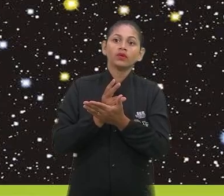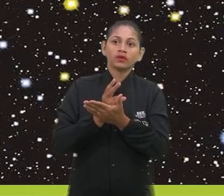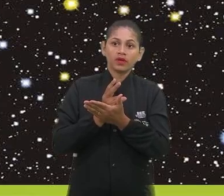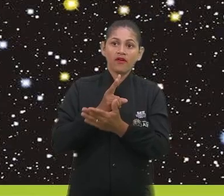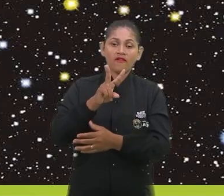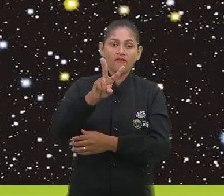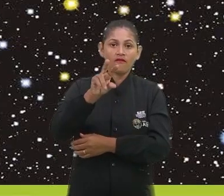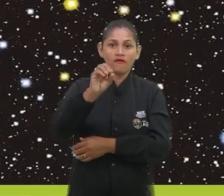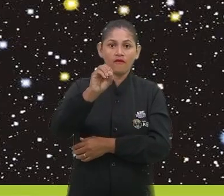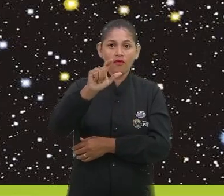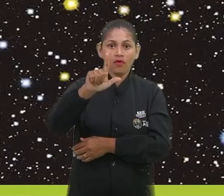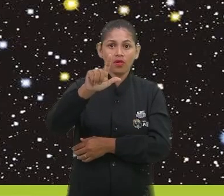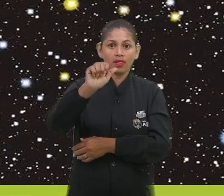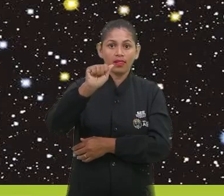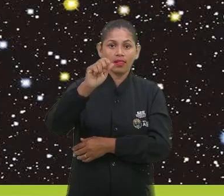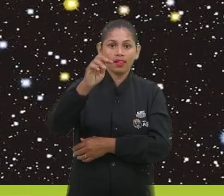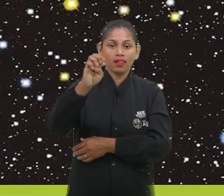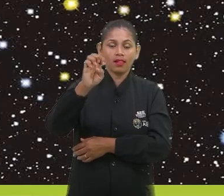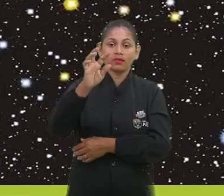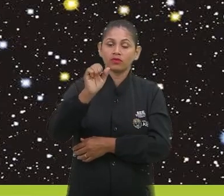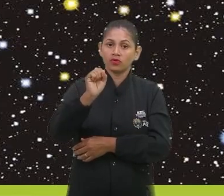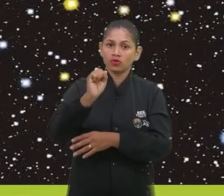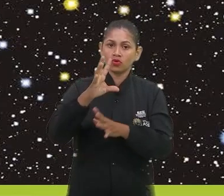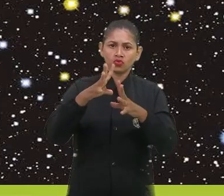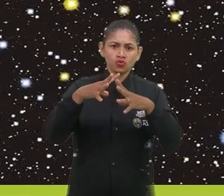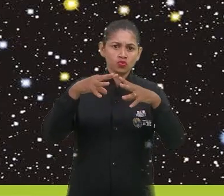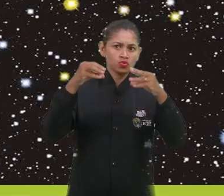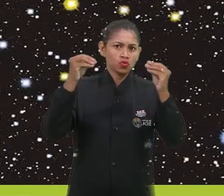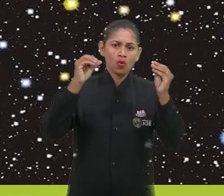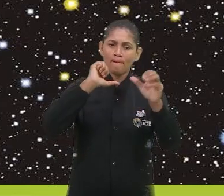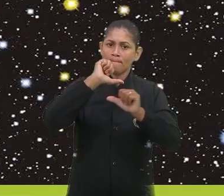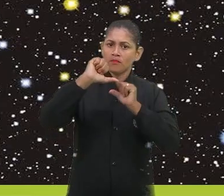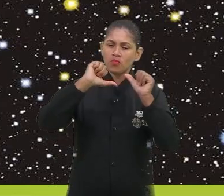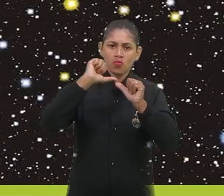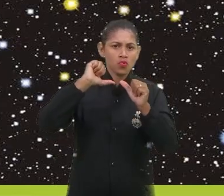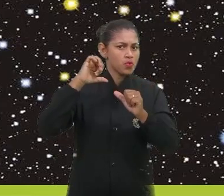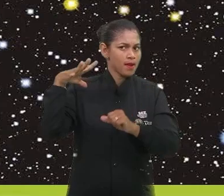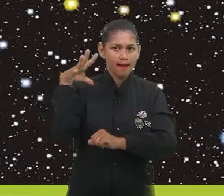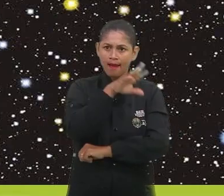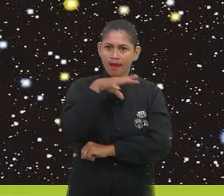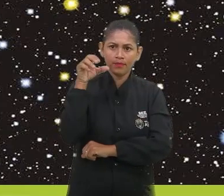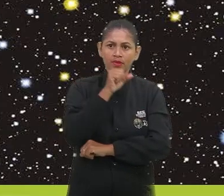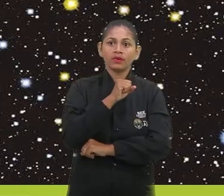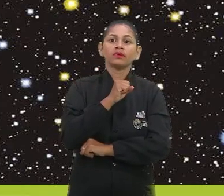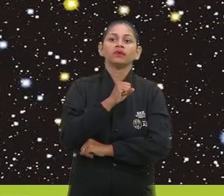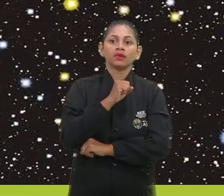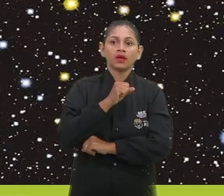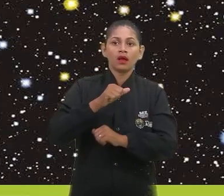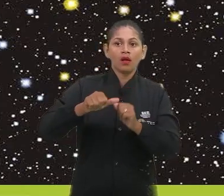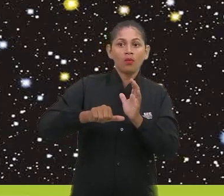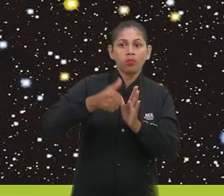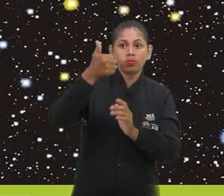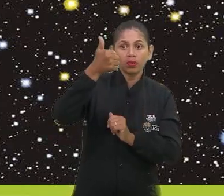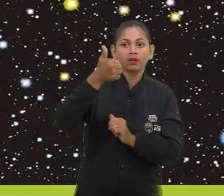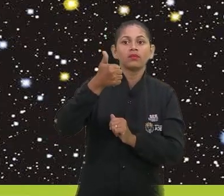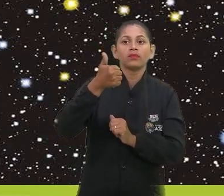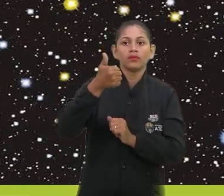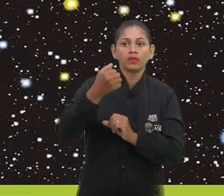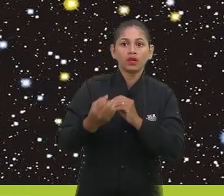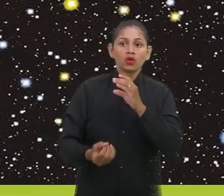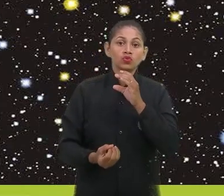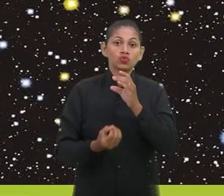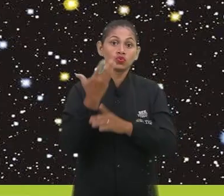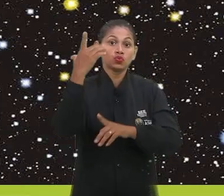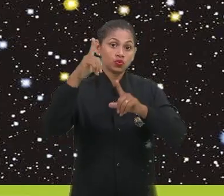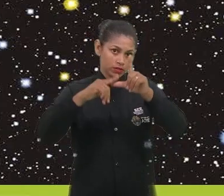mudar rapidamente. A primeira etapa da evolução estelar é o nascimento de uma estrela. Esse fato ele vai